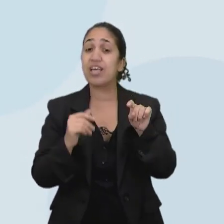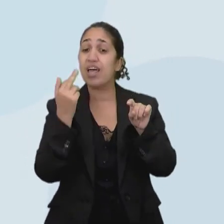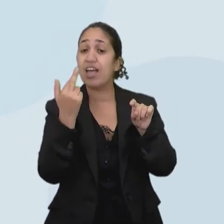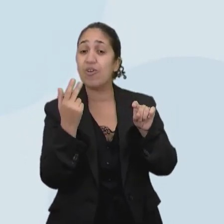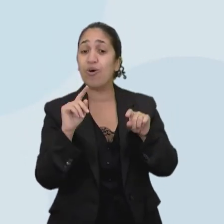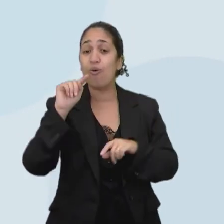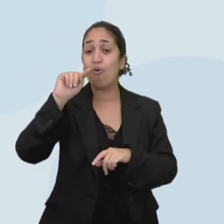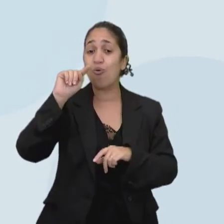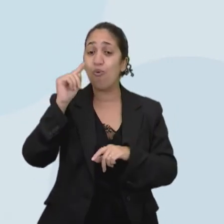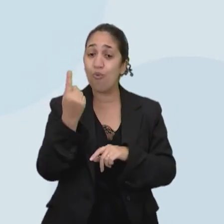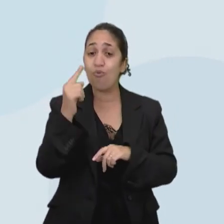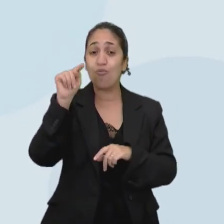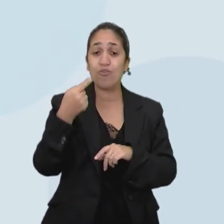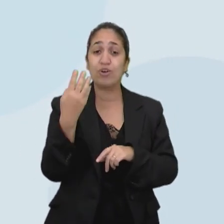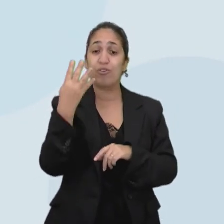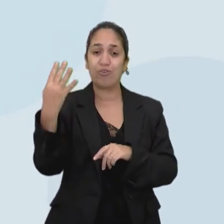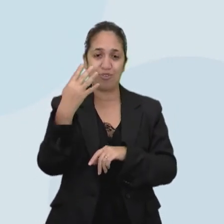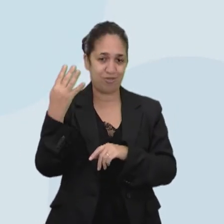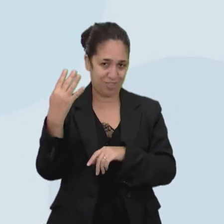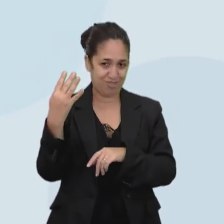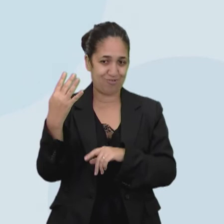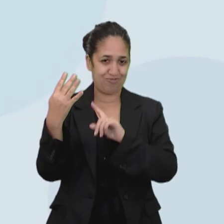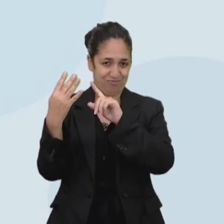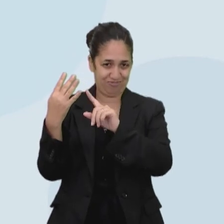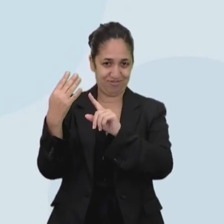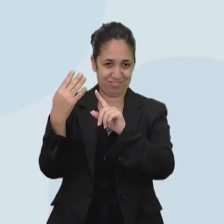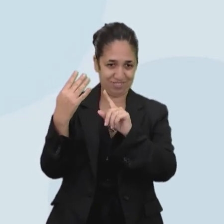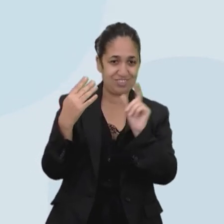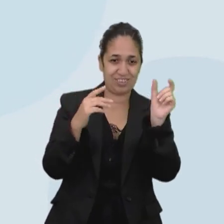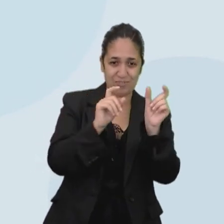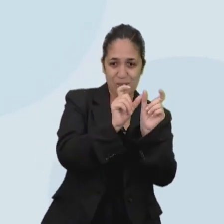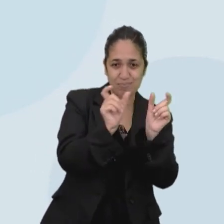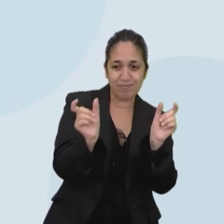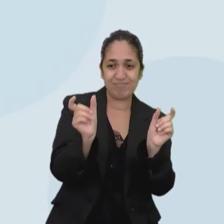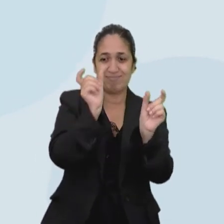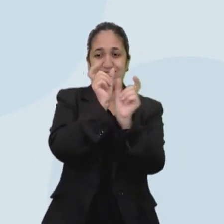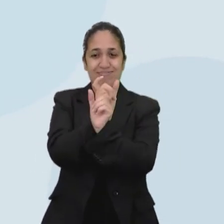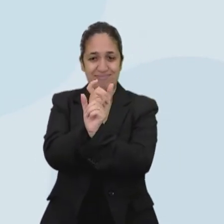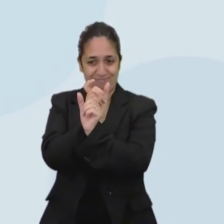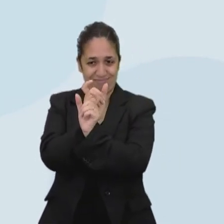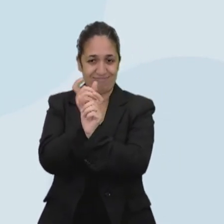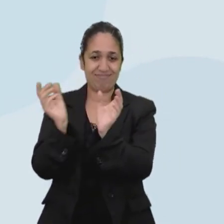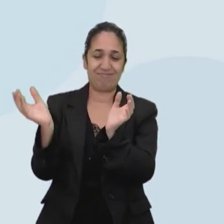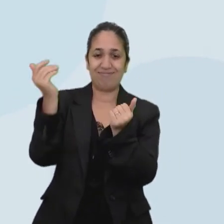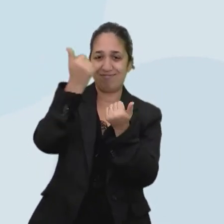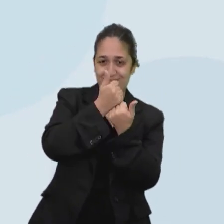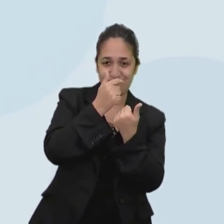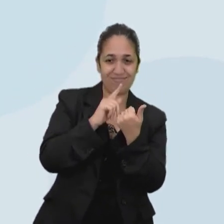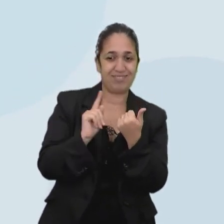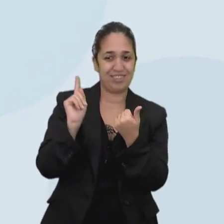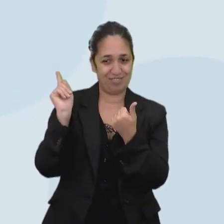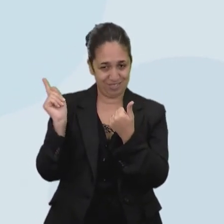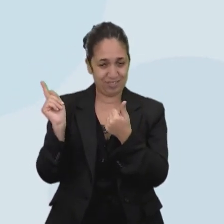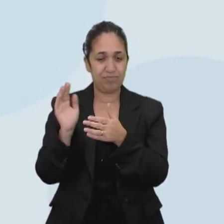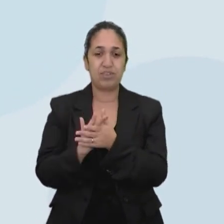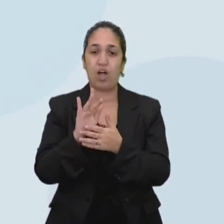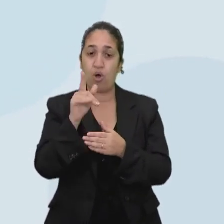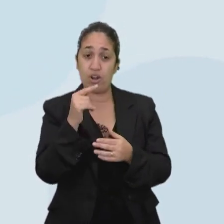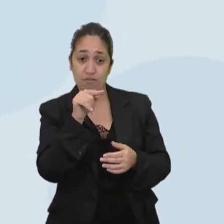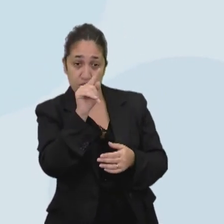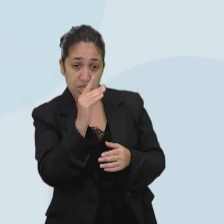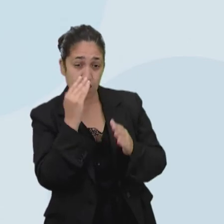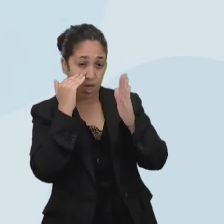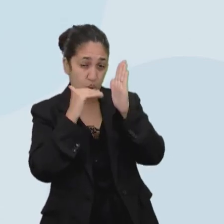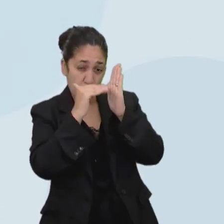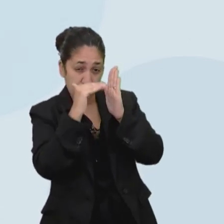1,44, inteiro e 44 centésimos. Então, você pega esse valor aí e substitui, ok? Se você quiser um nível de confiança de